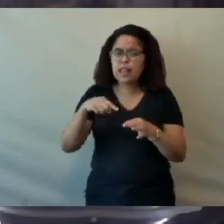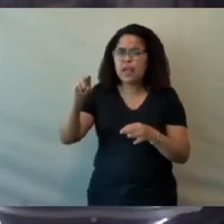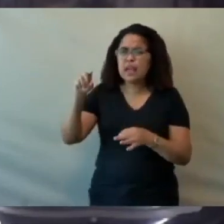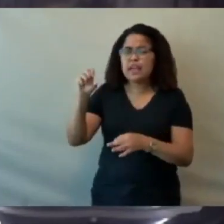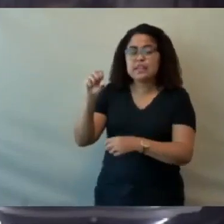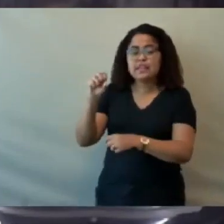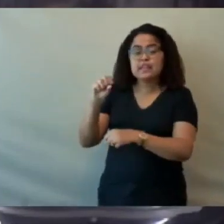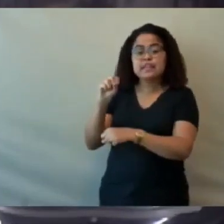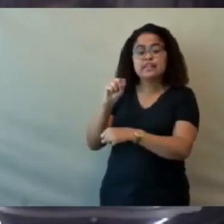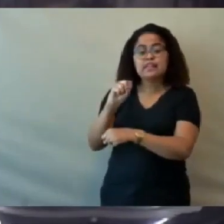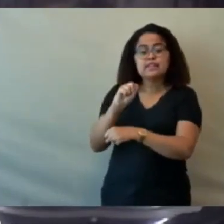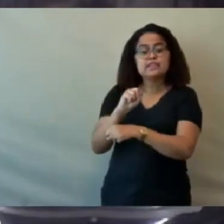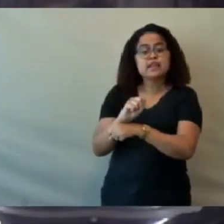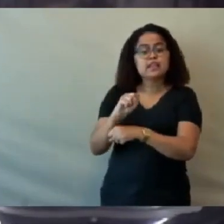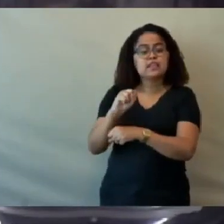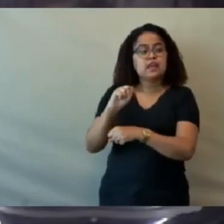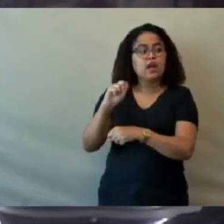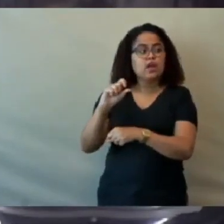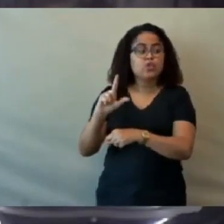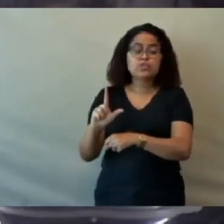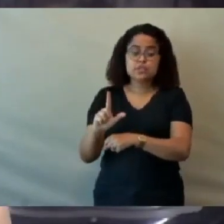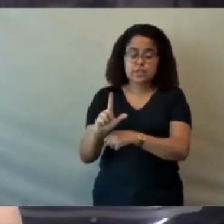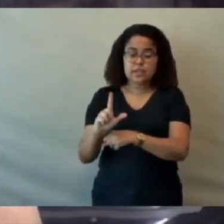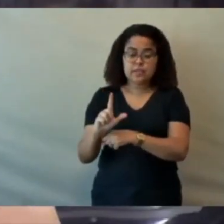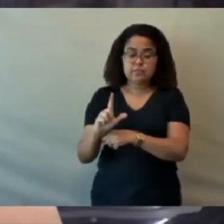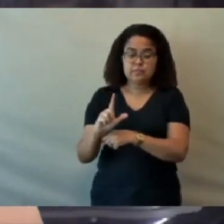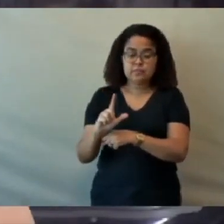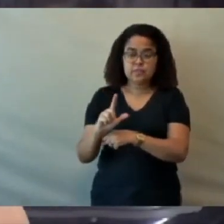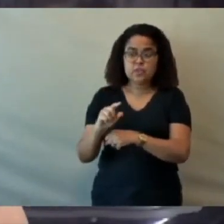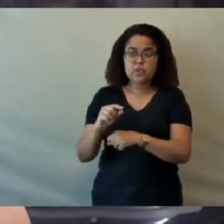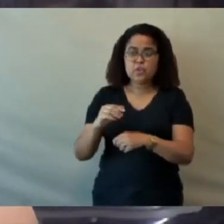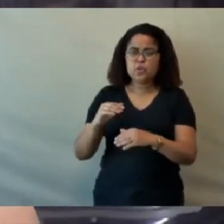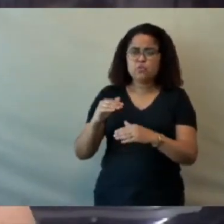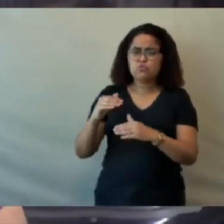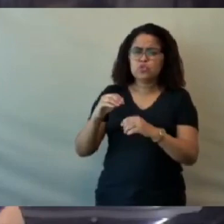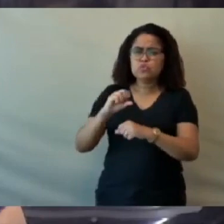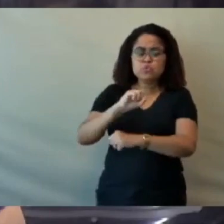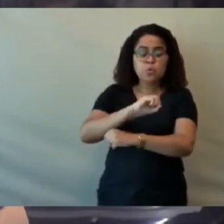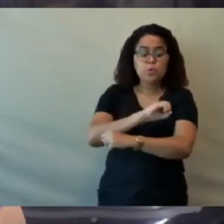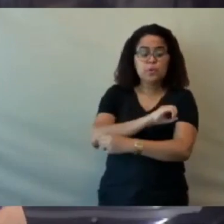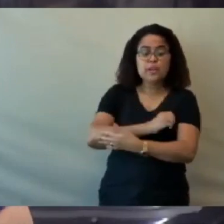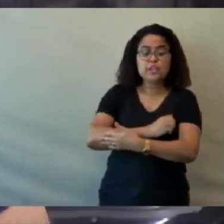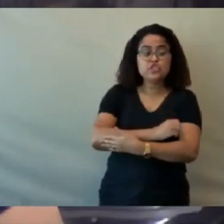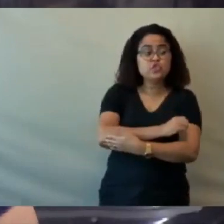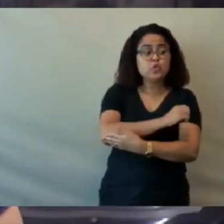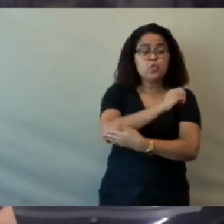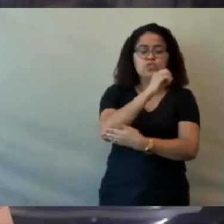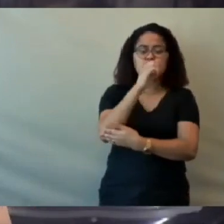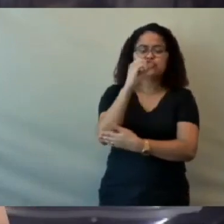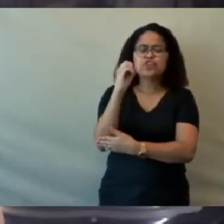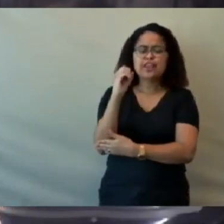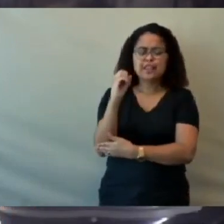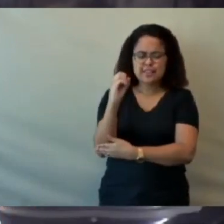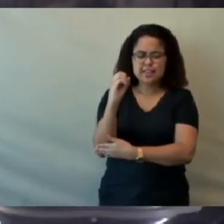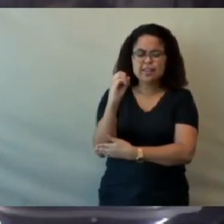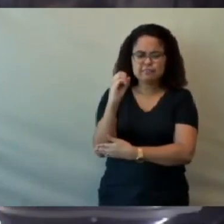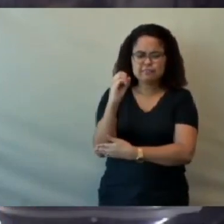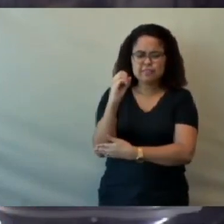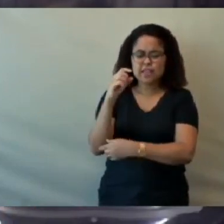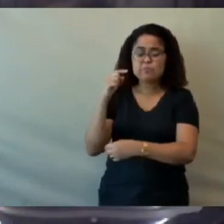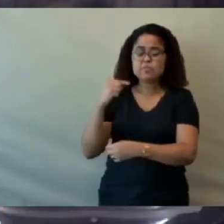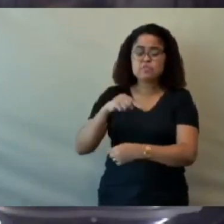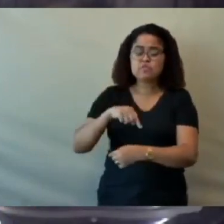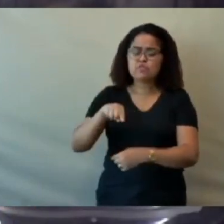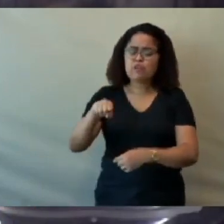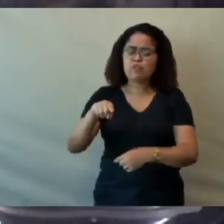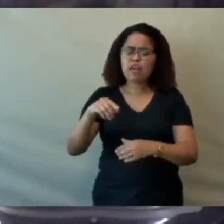das pessoas durante o dia. Eu achei interessante, ele não tem interesse nenhum de nada, ele tem condições e ele quer bancar isso,